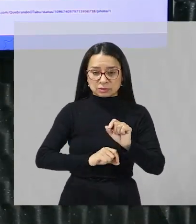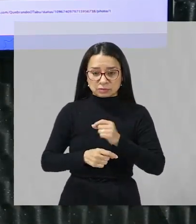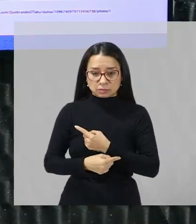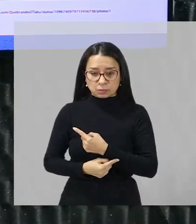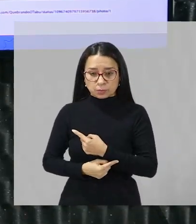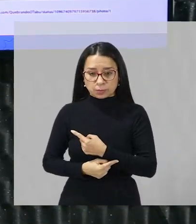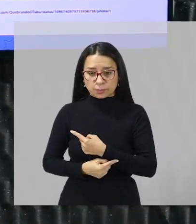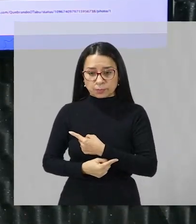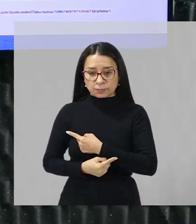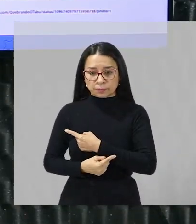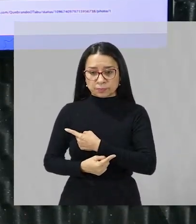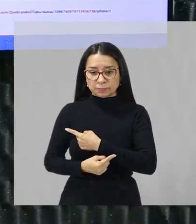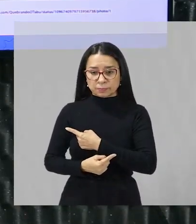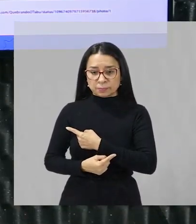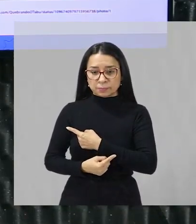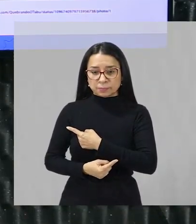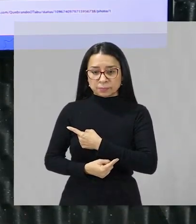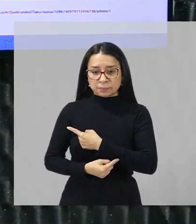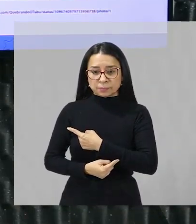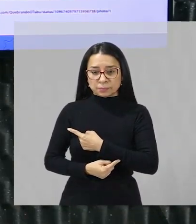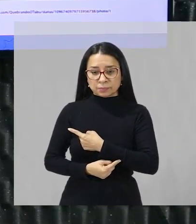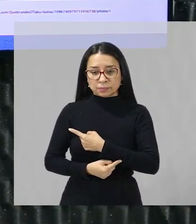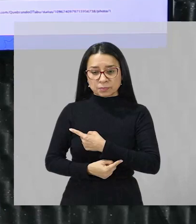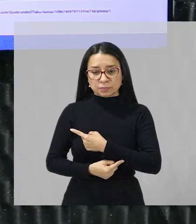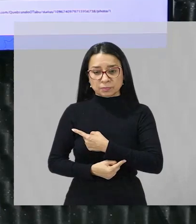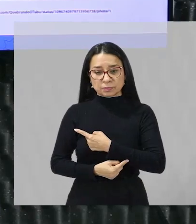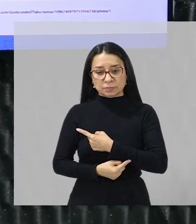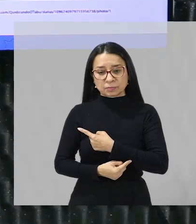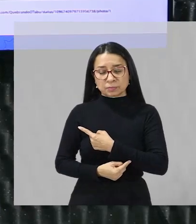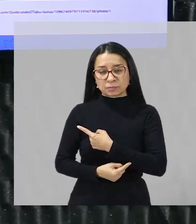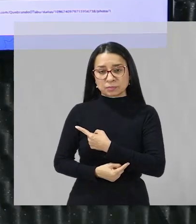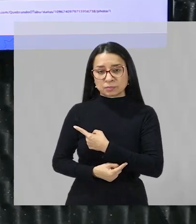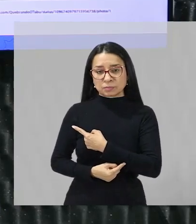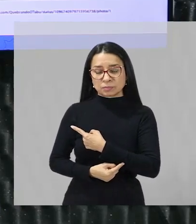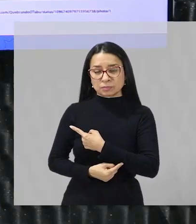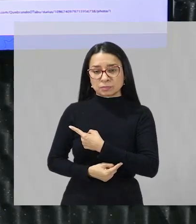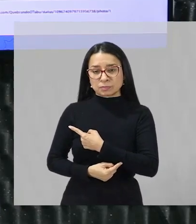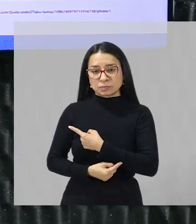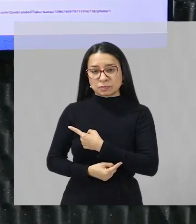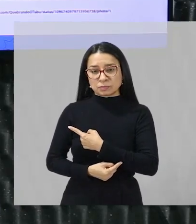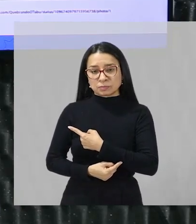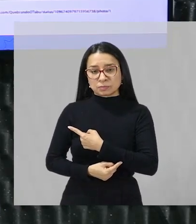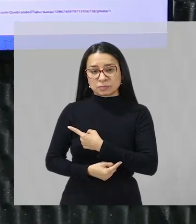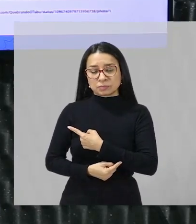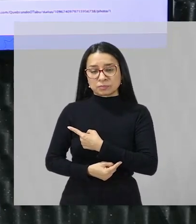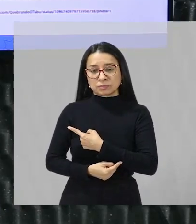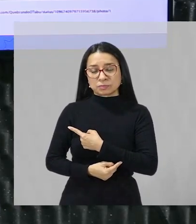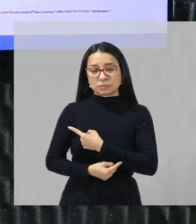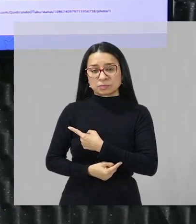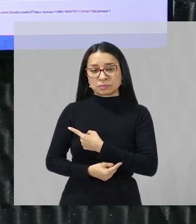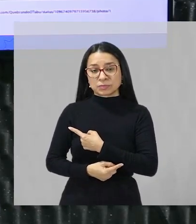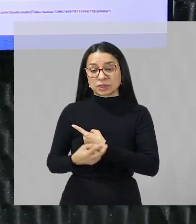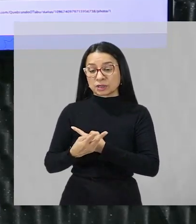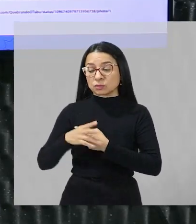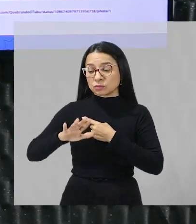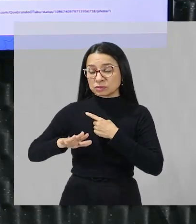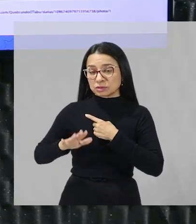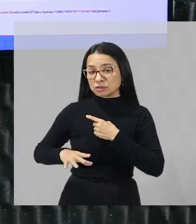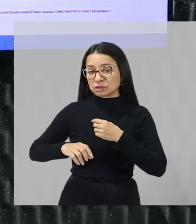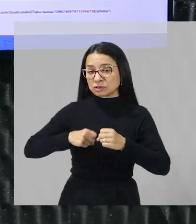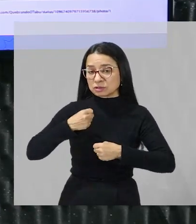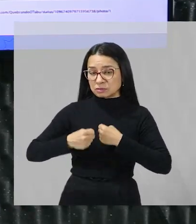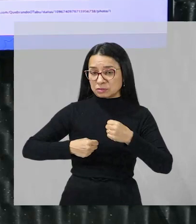seguinte, tem duas crianças andando de bicicleta, e aí uma delas, uma criança branca e uma criança negra. A criança branca fala